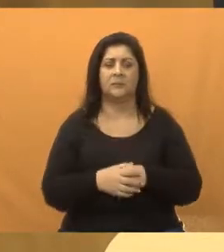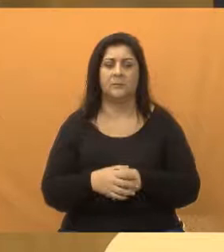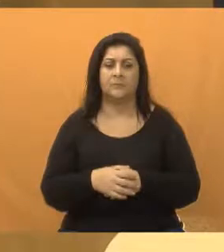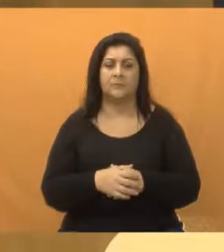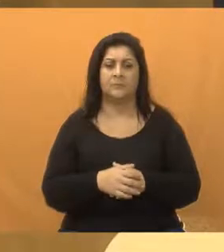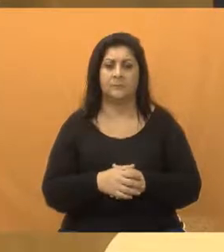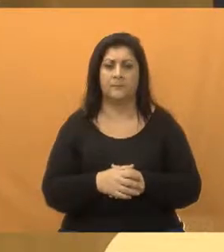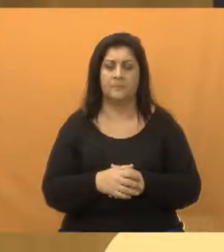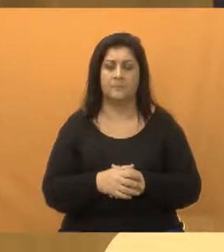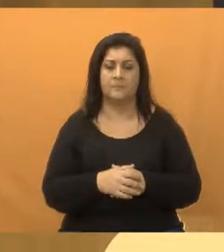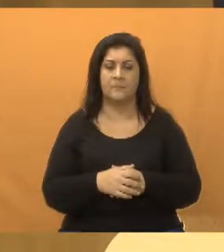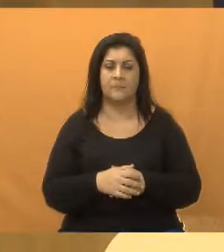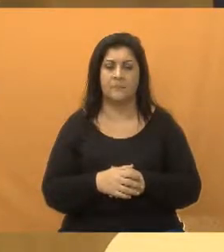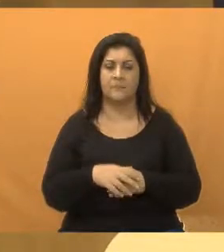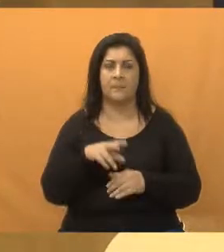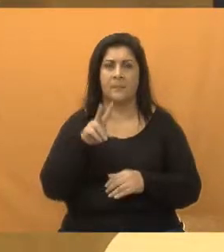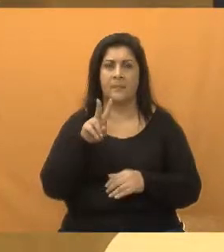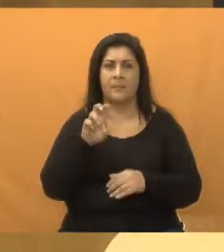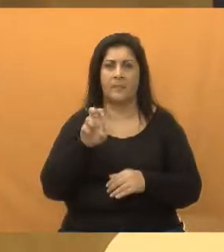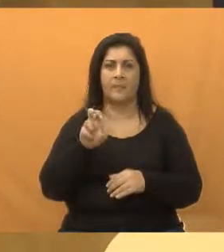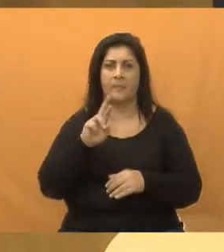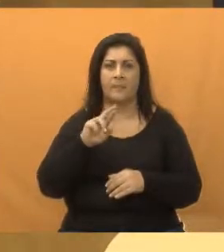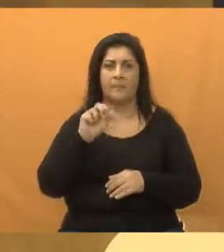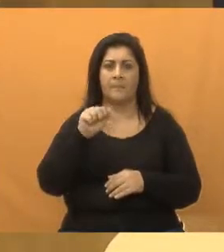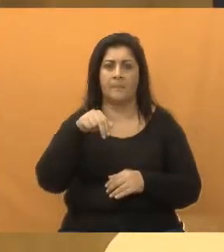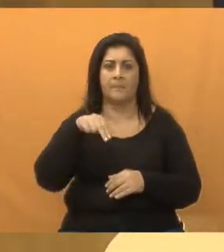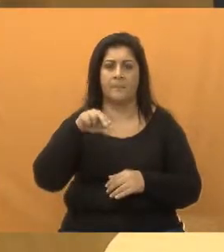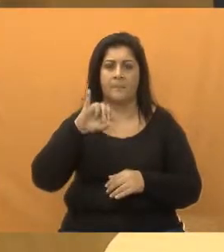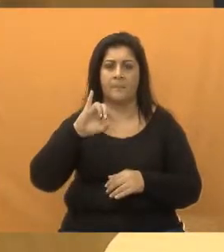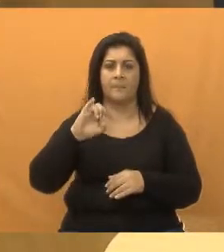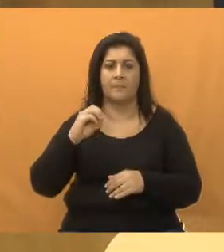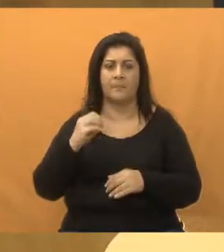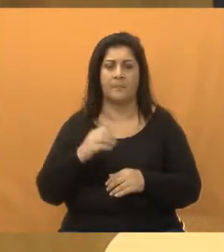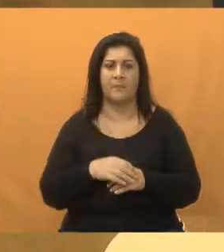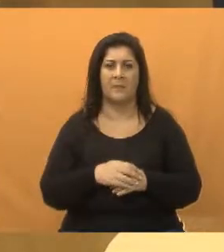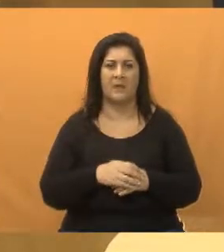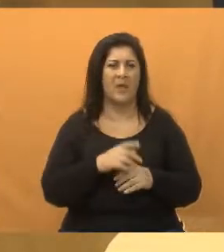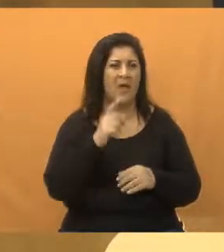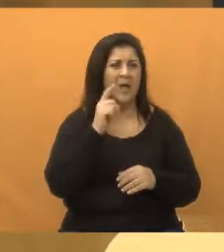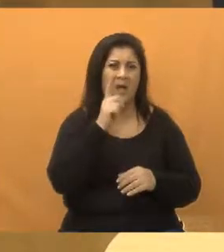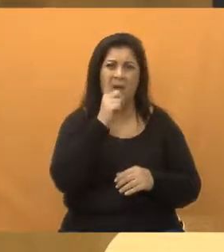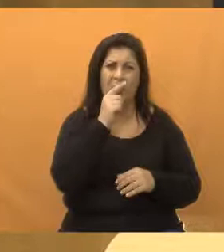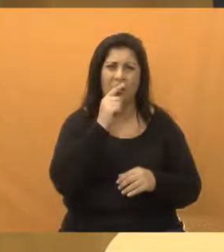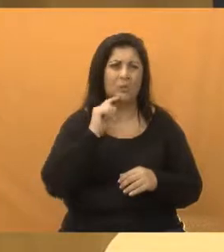aberto. Veranei Jal, esgoto, céu aberto.